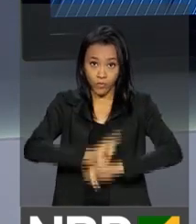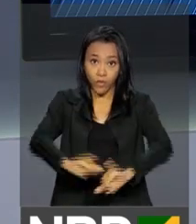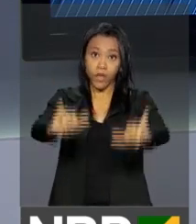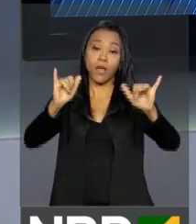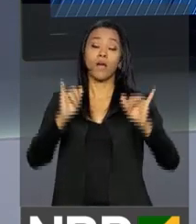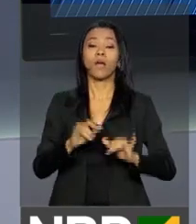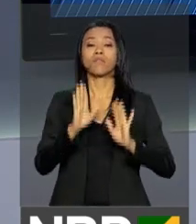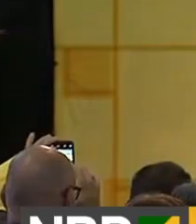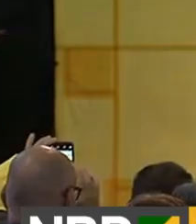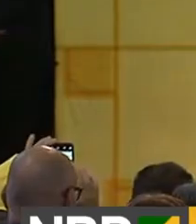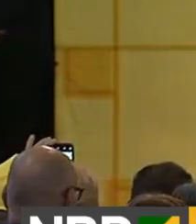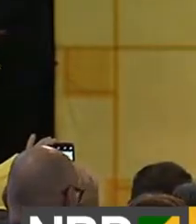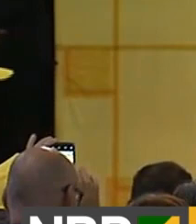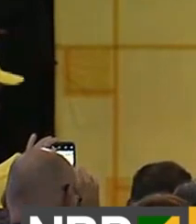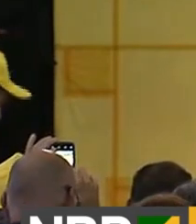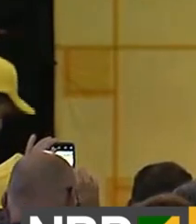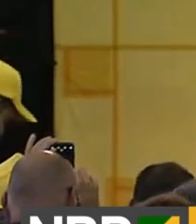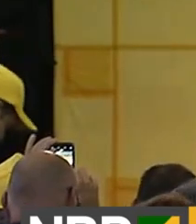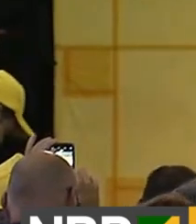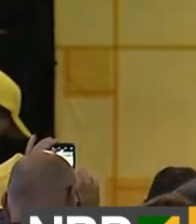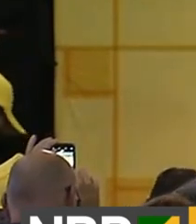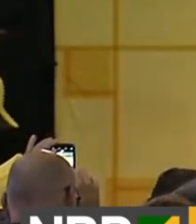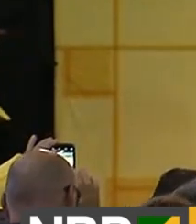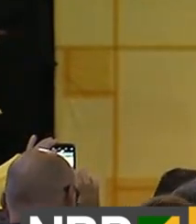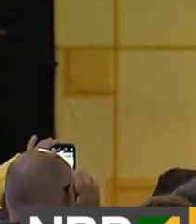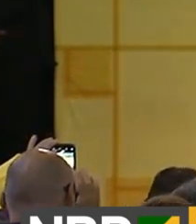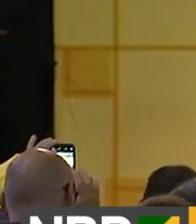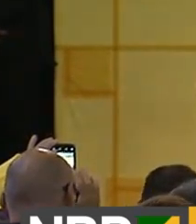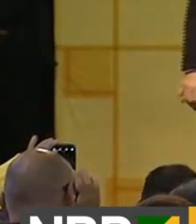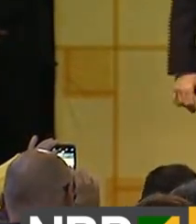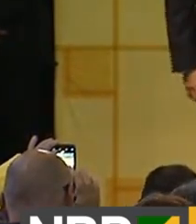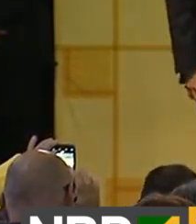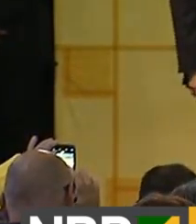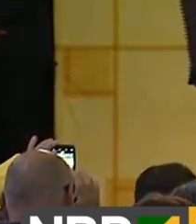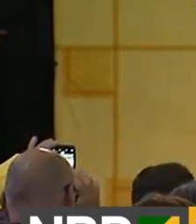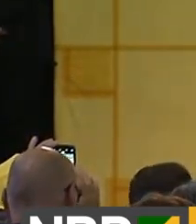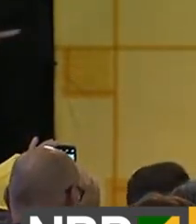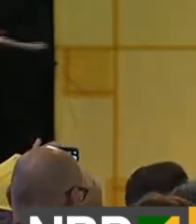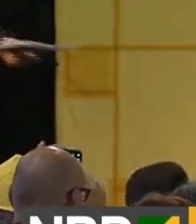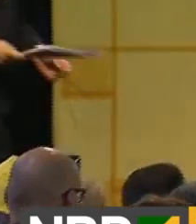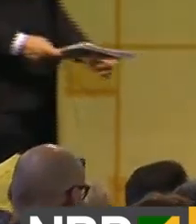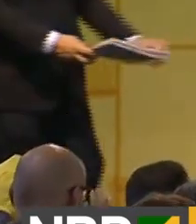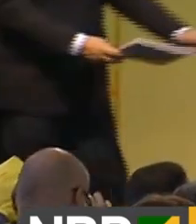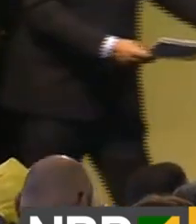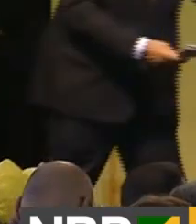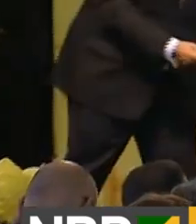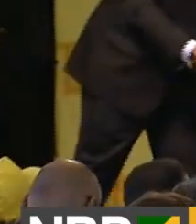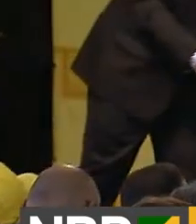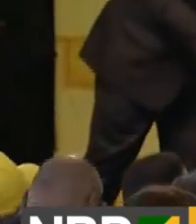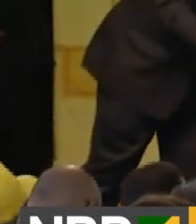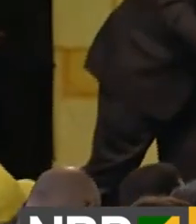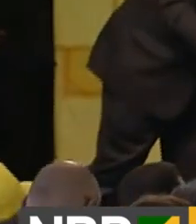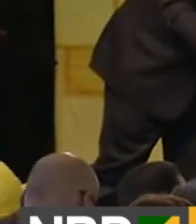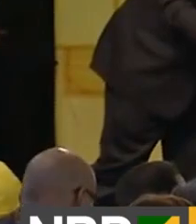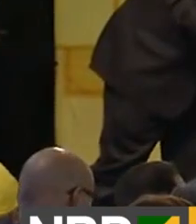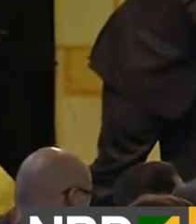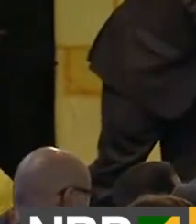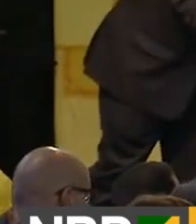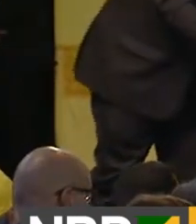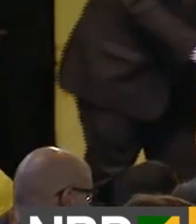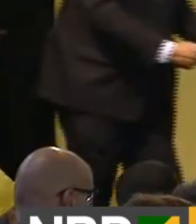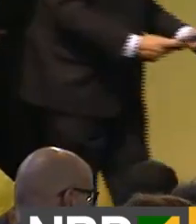2018-2019. Vamos acompanhar. Senhoras e senhores, com a palavra, o presidente da República,